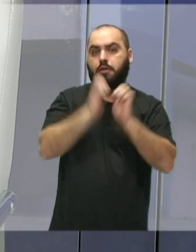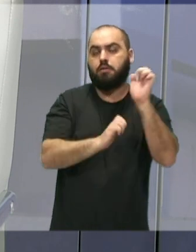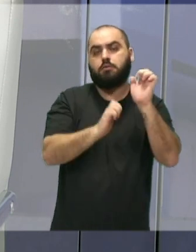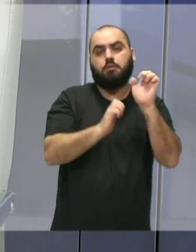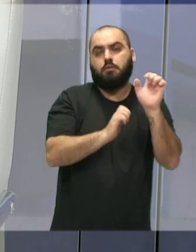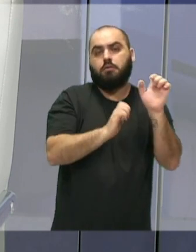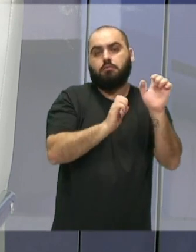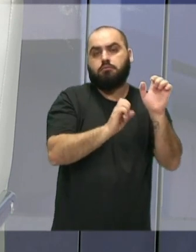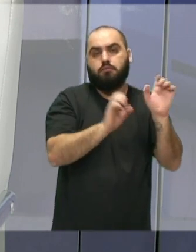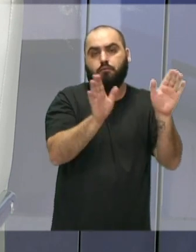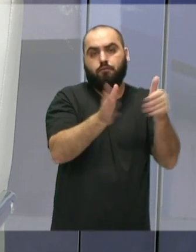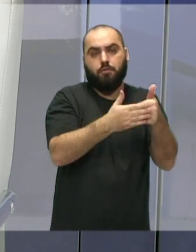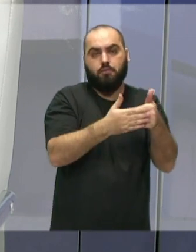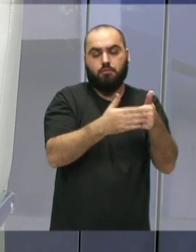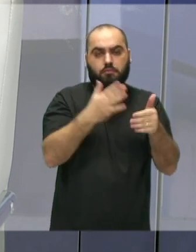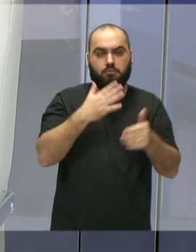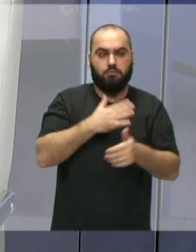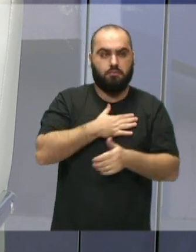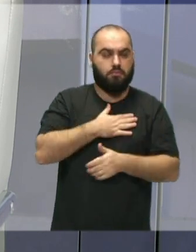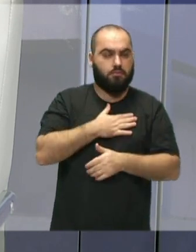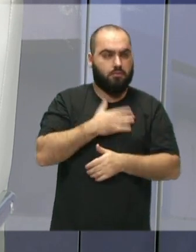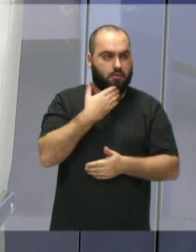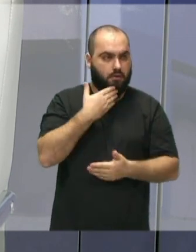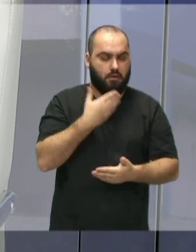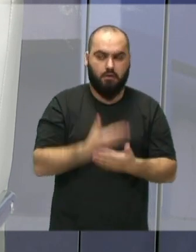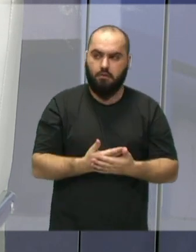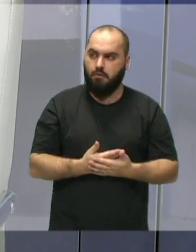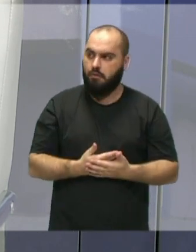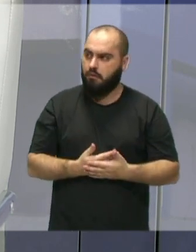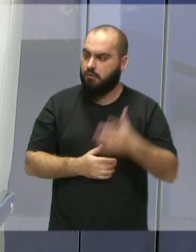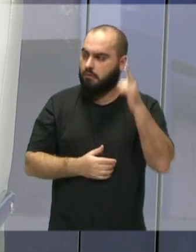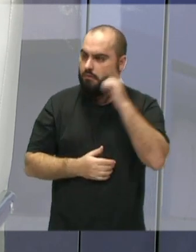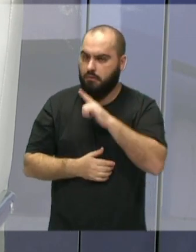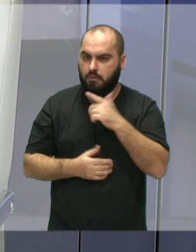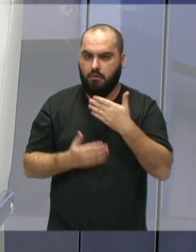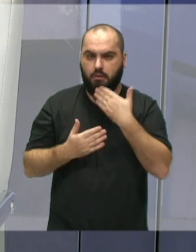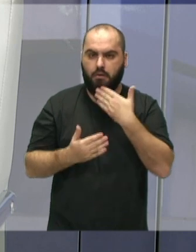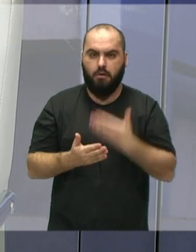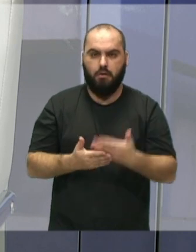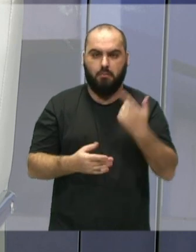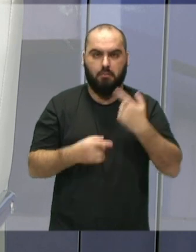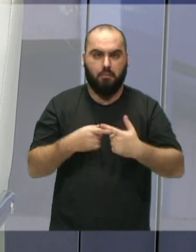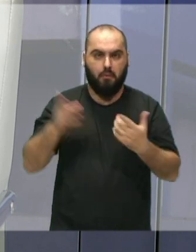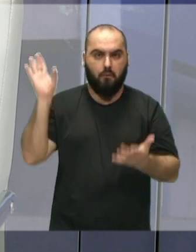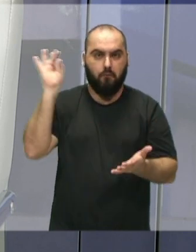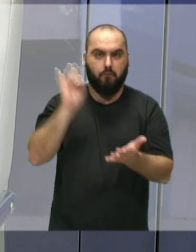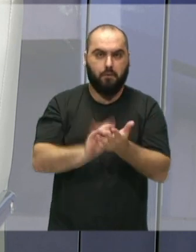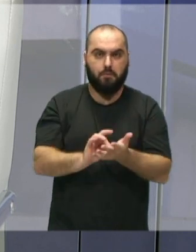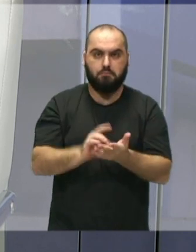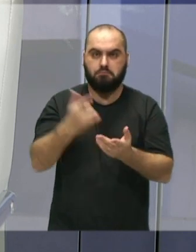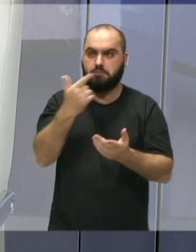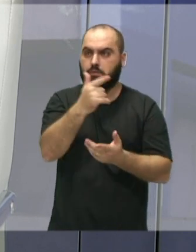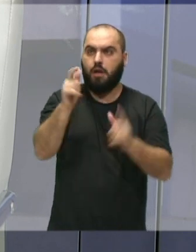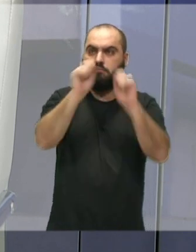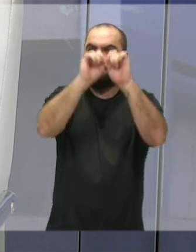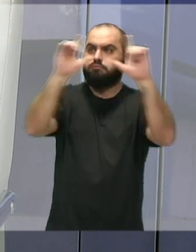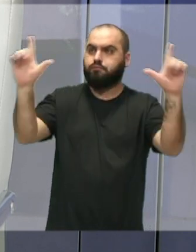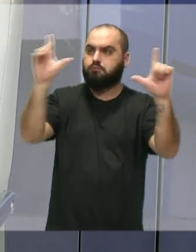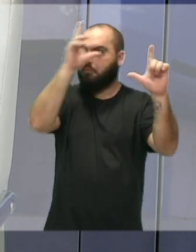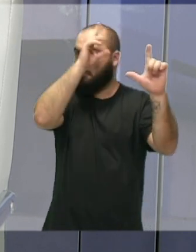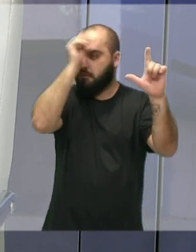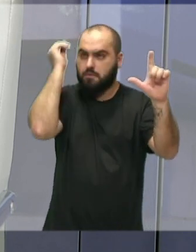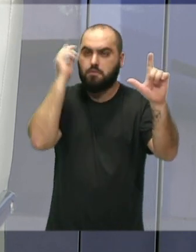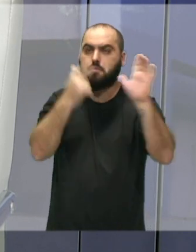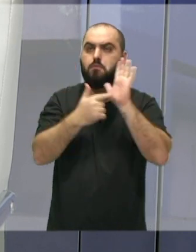depósito ali. Eu me assustei novamente. Porque não é algo oficial, não tem nenhuma placa que diga ali que seja da